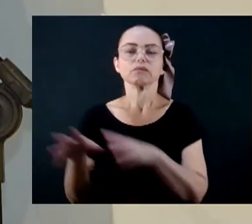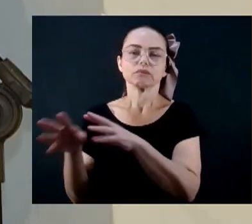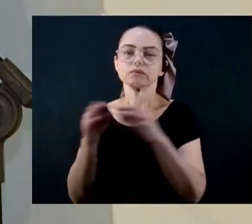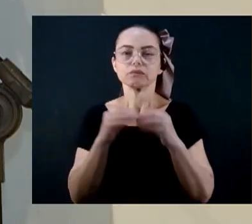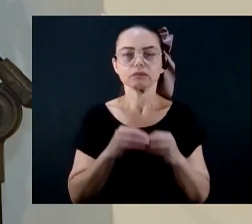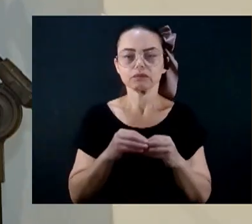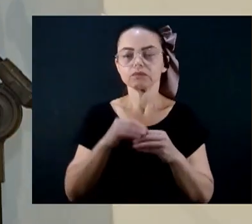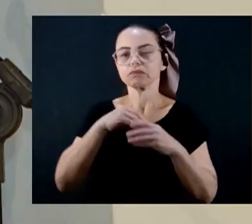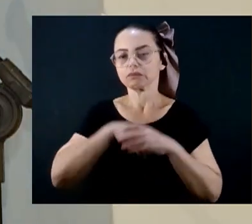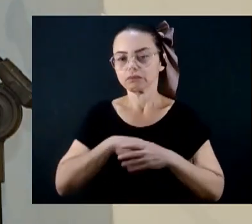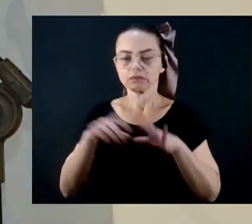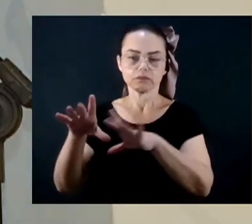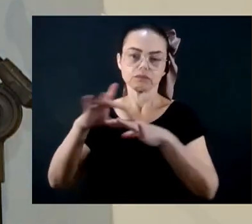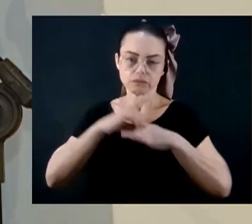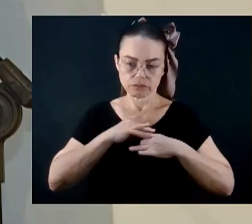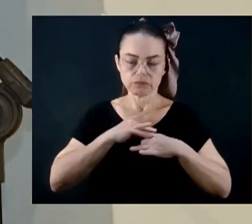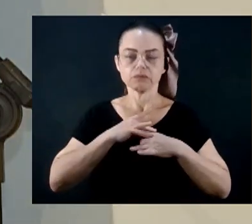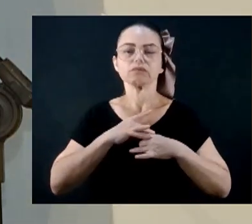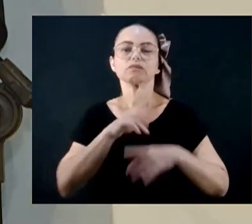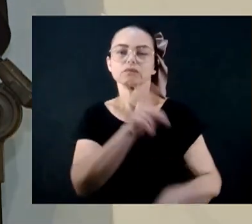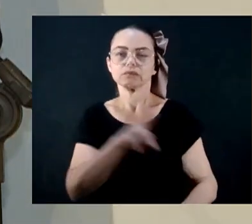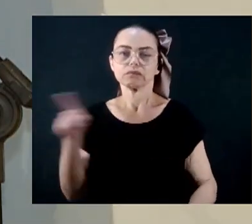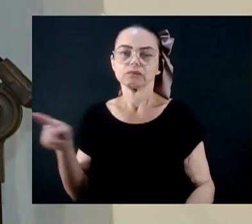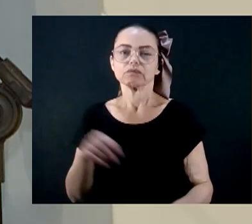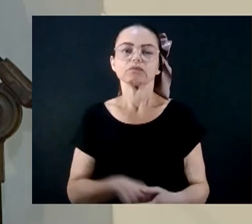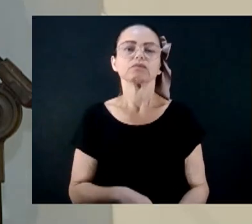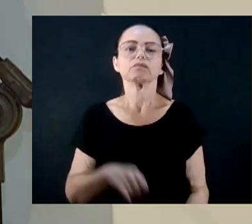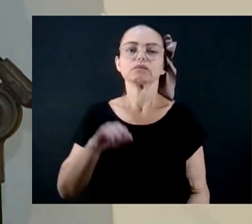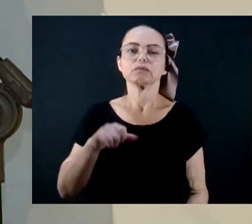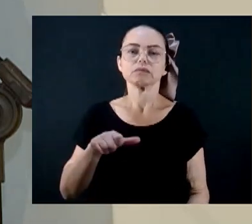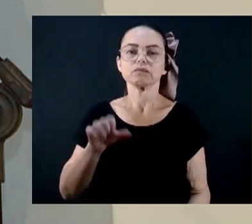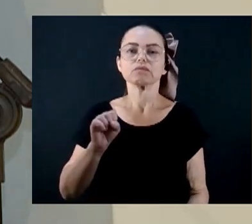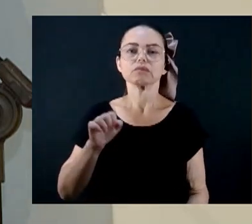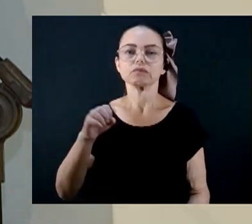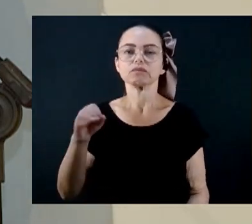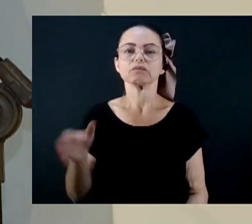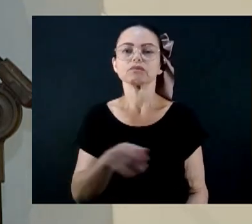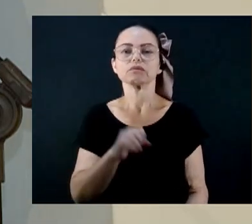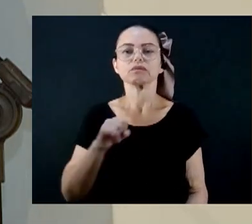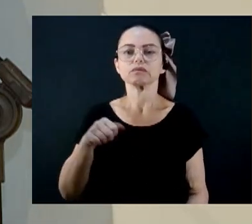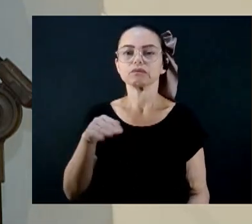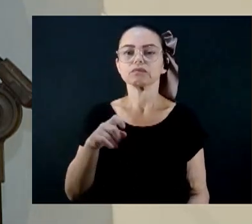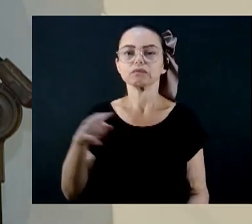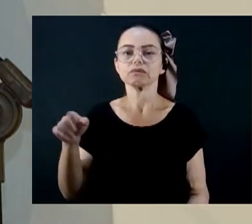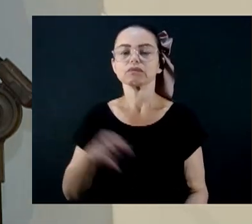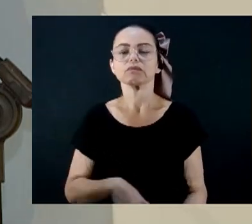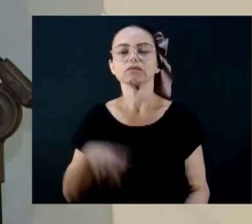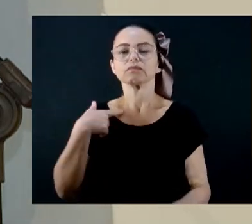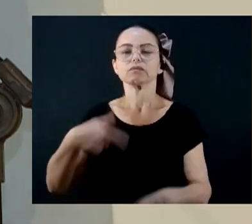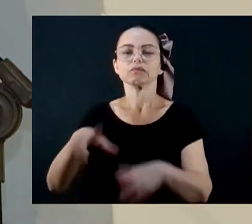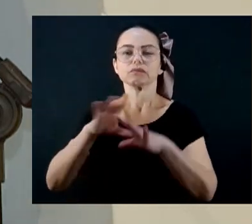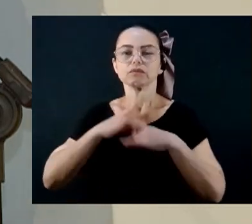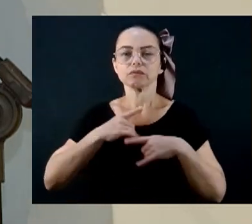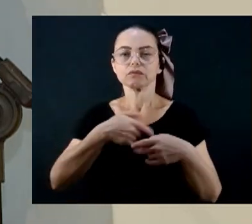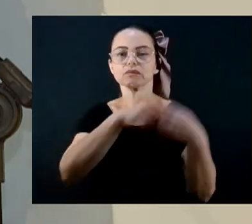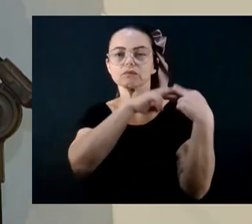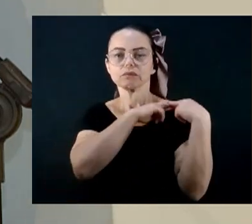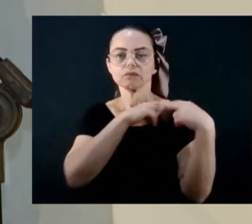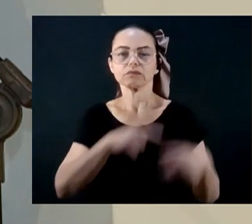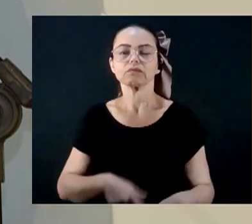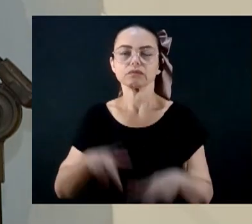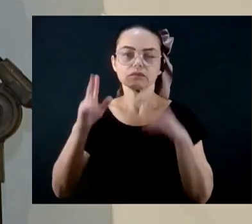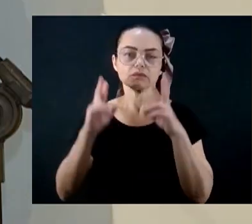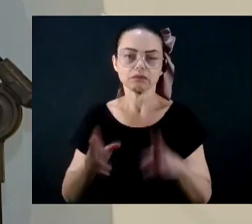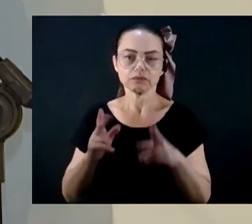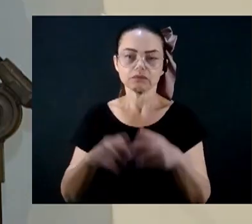venho do professor do Wilson Simões. Então, a gente traz essa responsabilidade igual